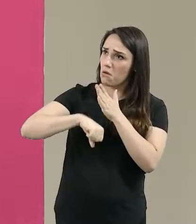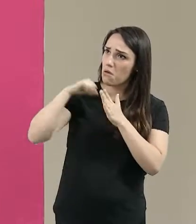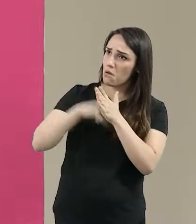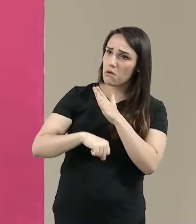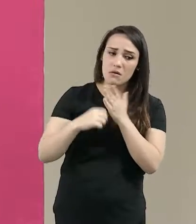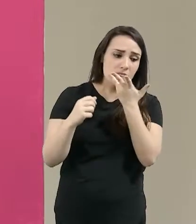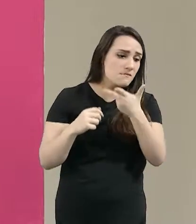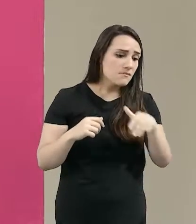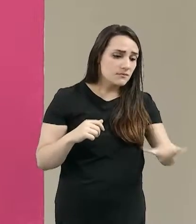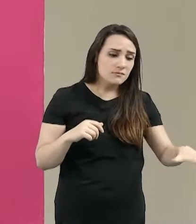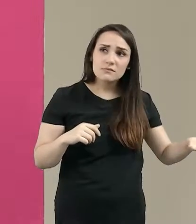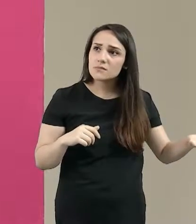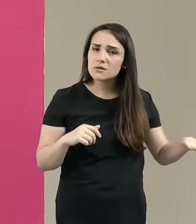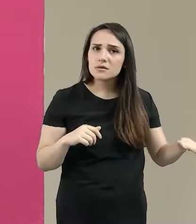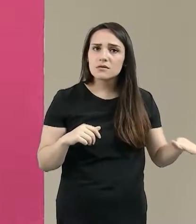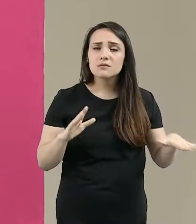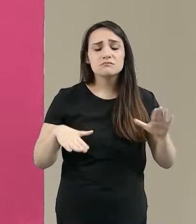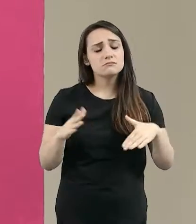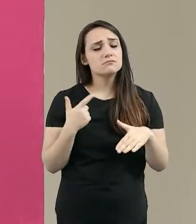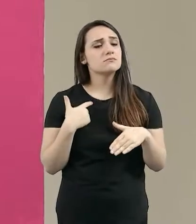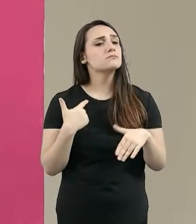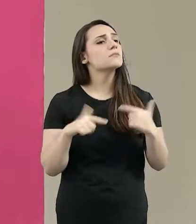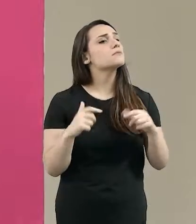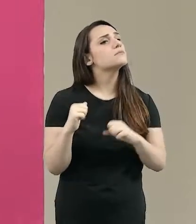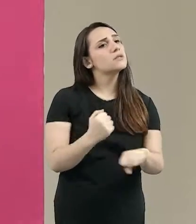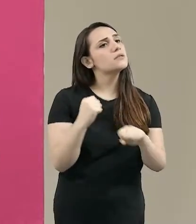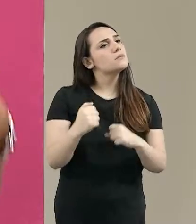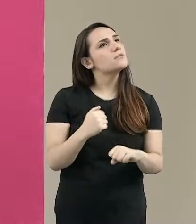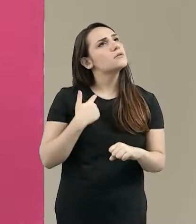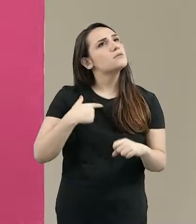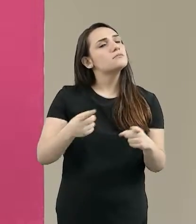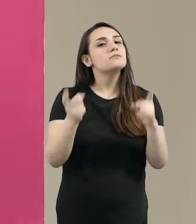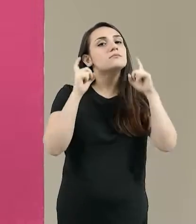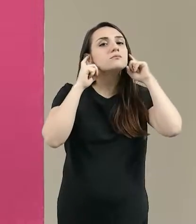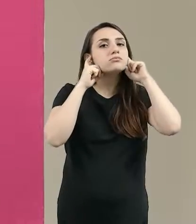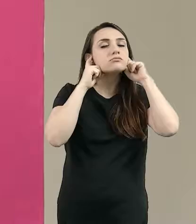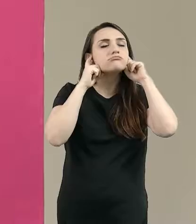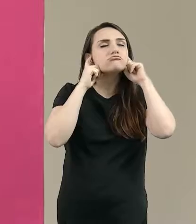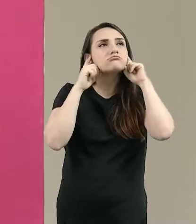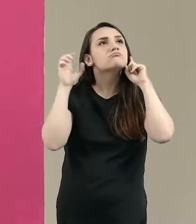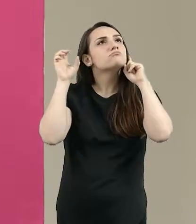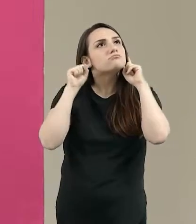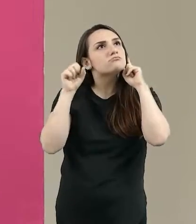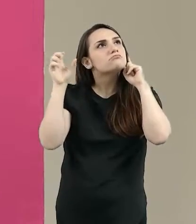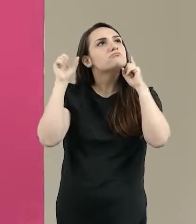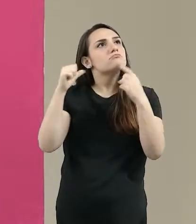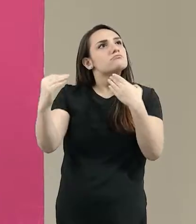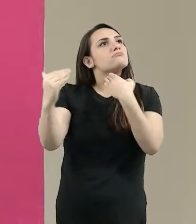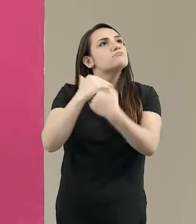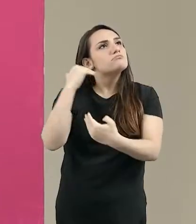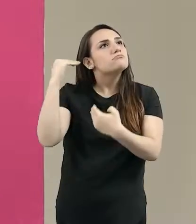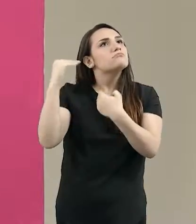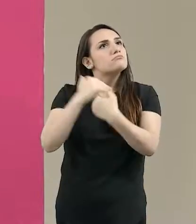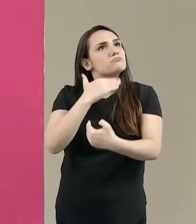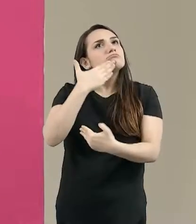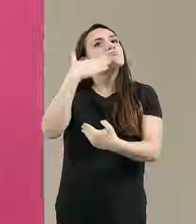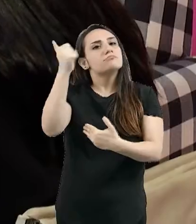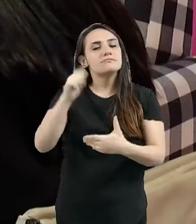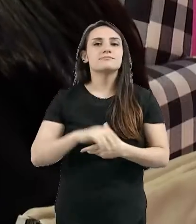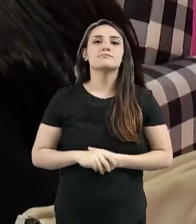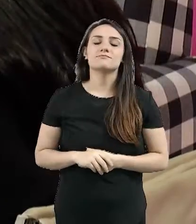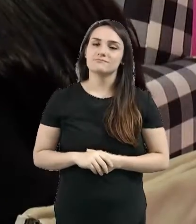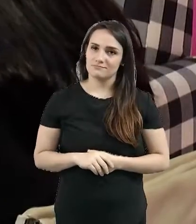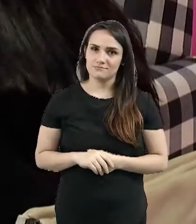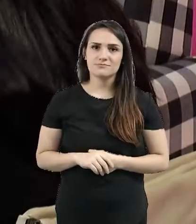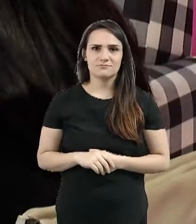estar em situação de violência em casa, com o agressor, com criança, enquanto ela faz uma atividade, ela pode colocar um fone